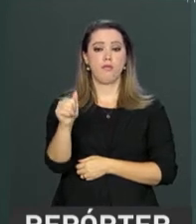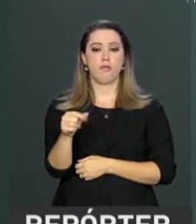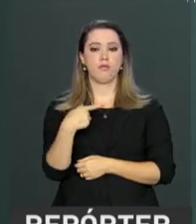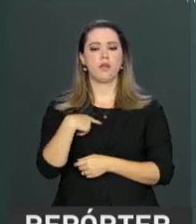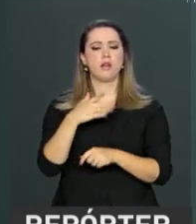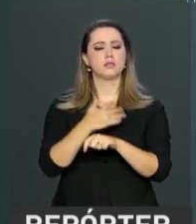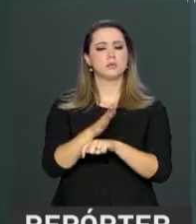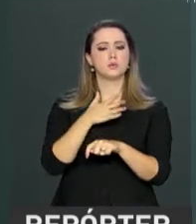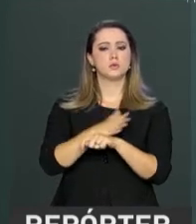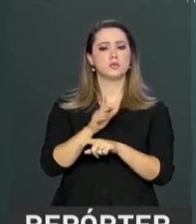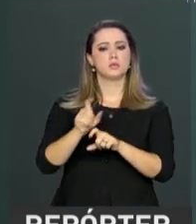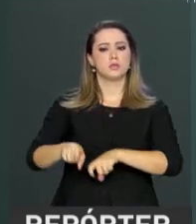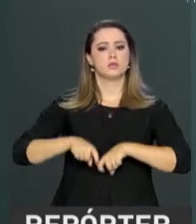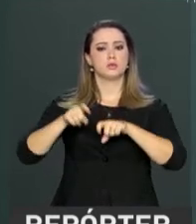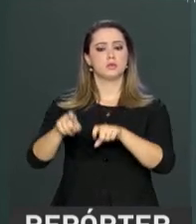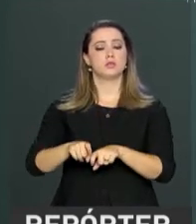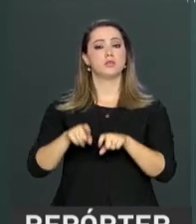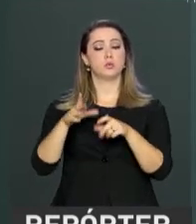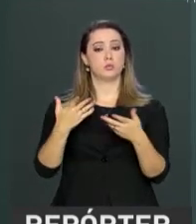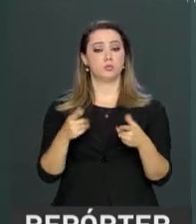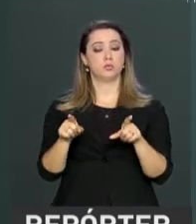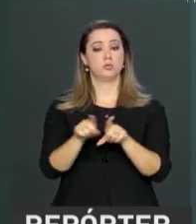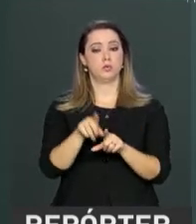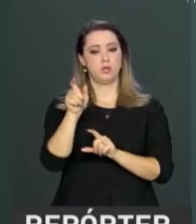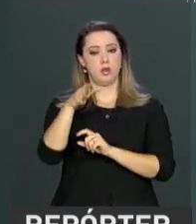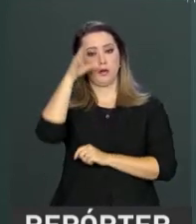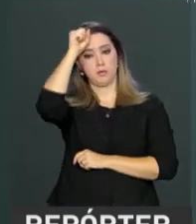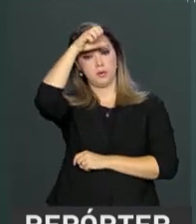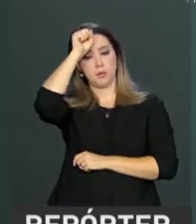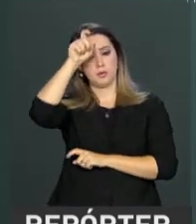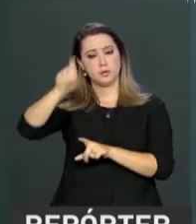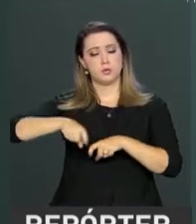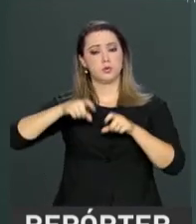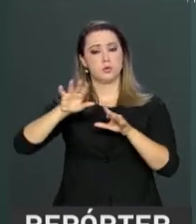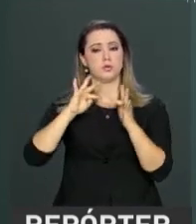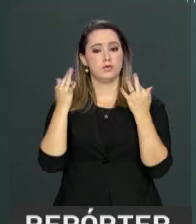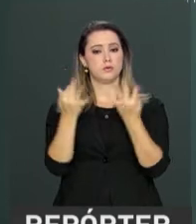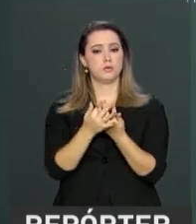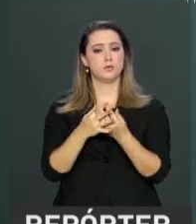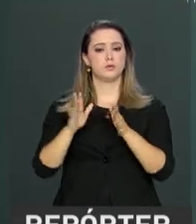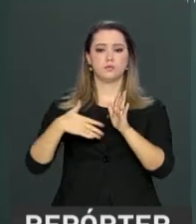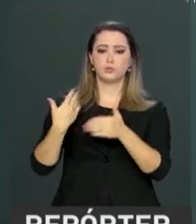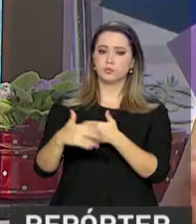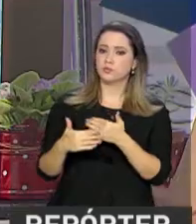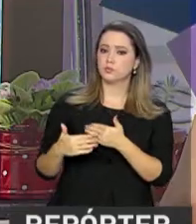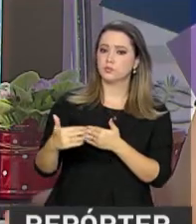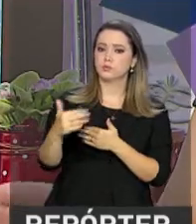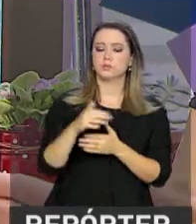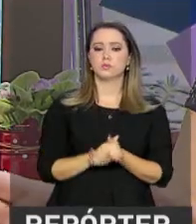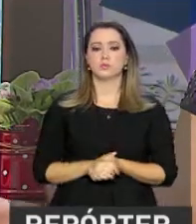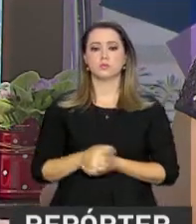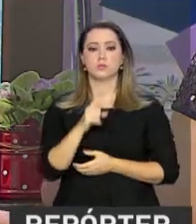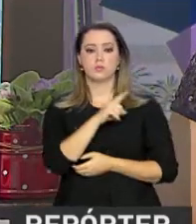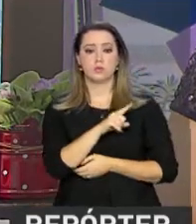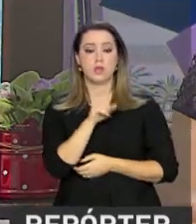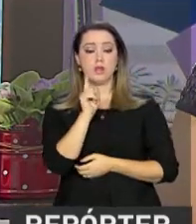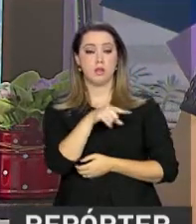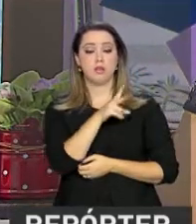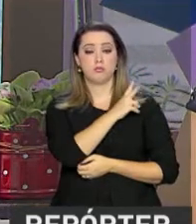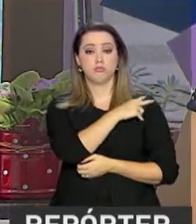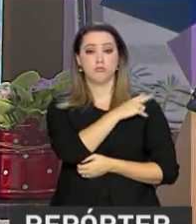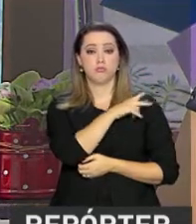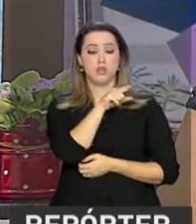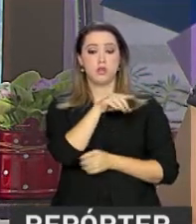se qualificar para trabalhar no campo eles aprender sobre agricultura familiar e sustentabilidade a deborah é gerente de educação